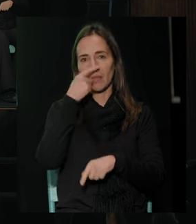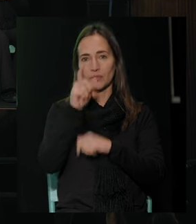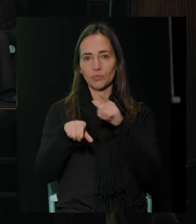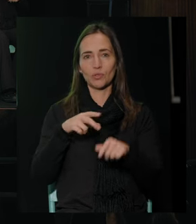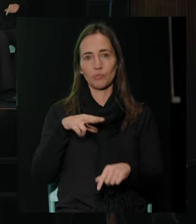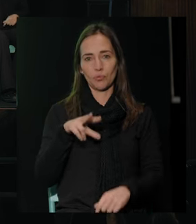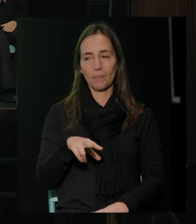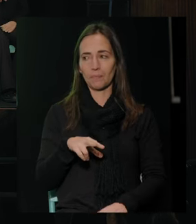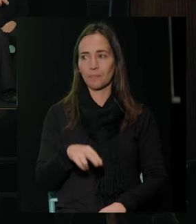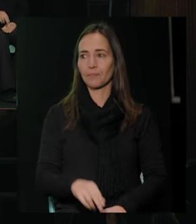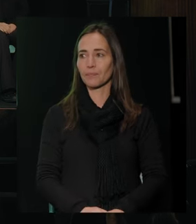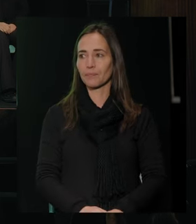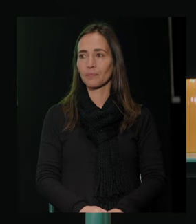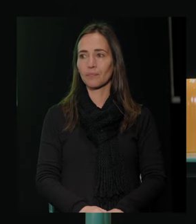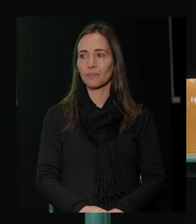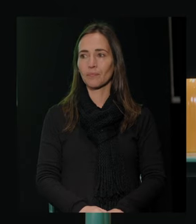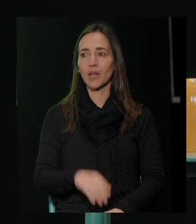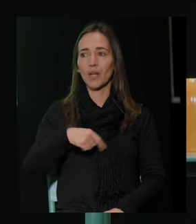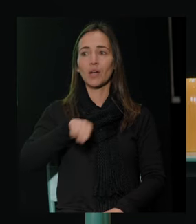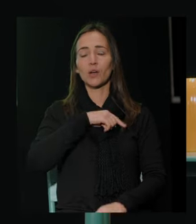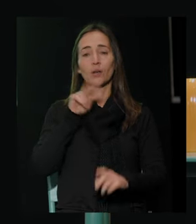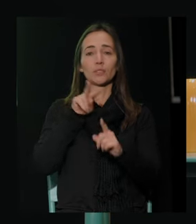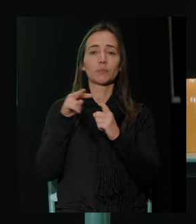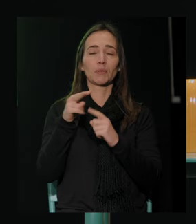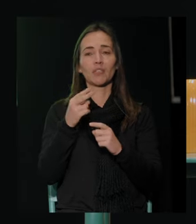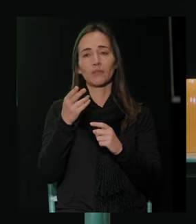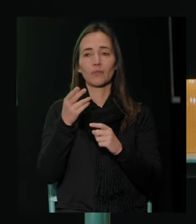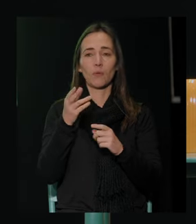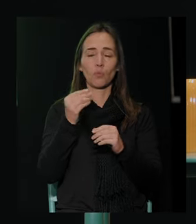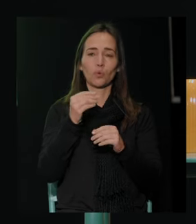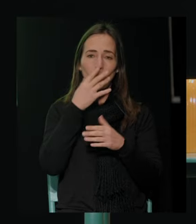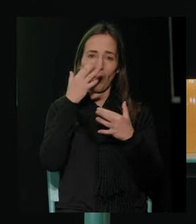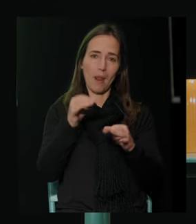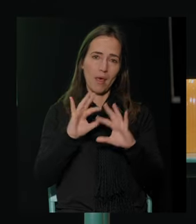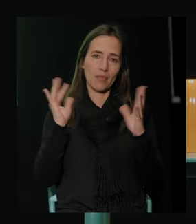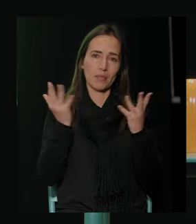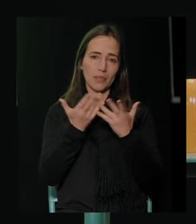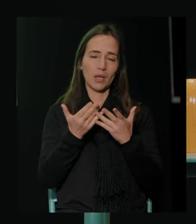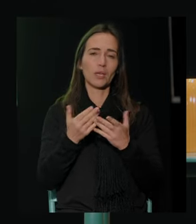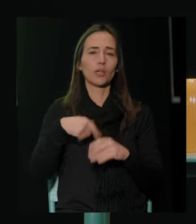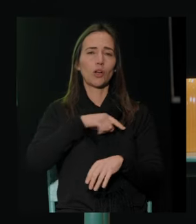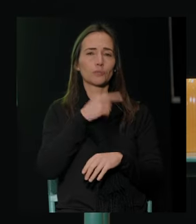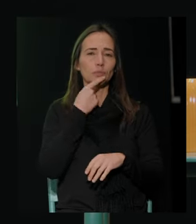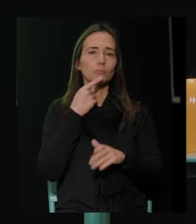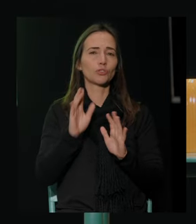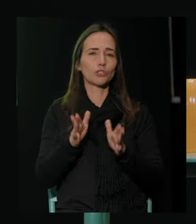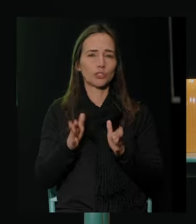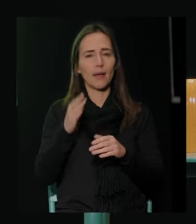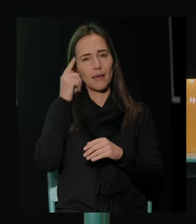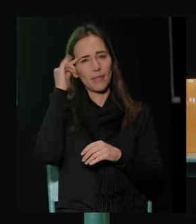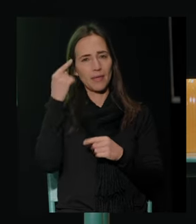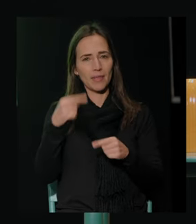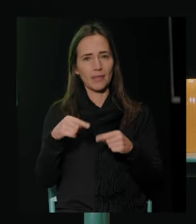portugueses. A nossa visão é bastante holística nesse aspecto. Já nos apercebemos da ideia